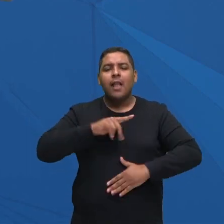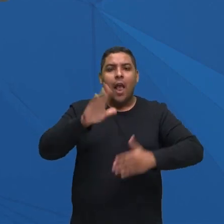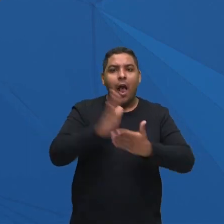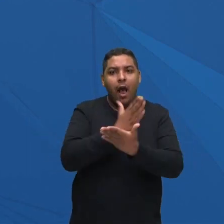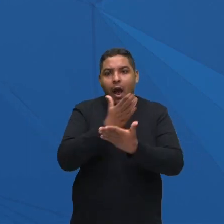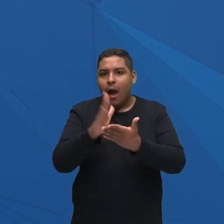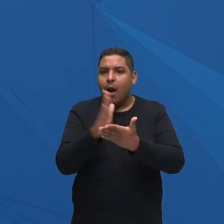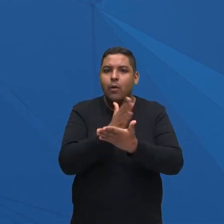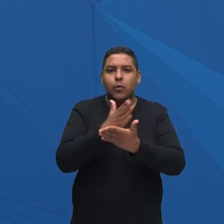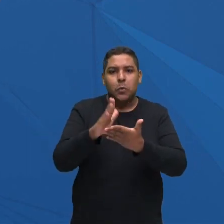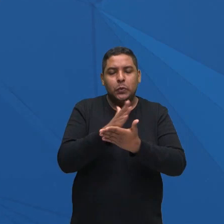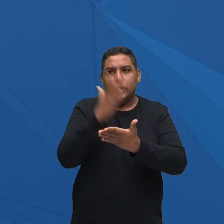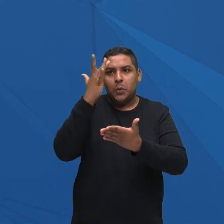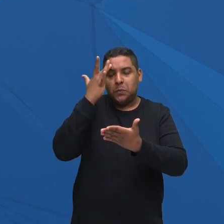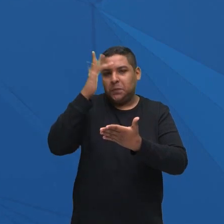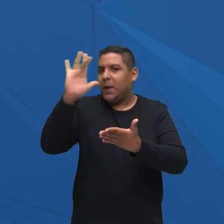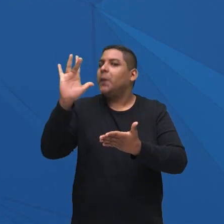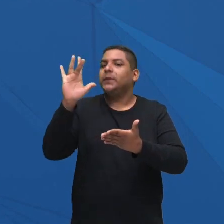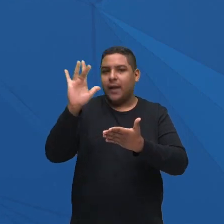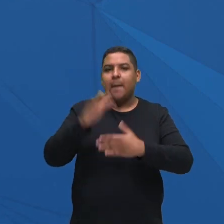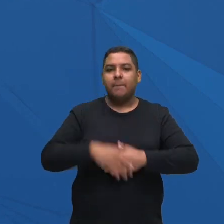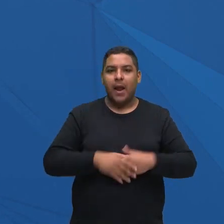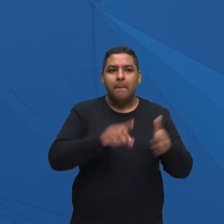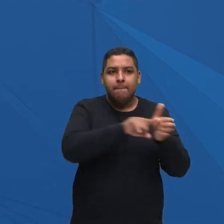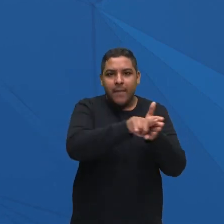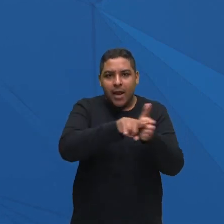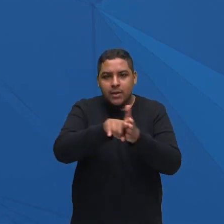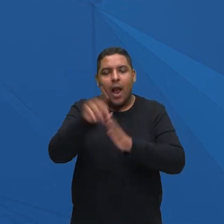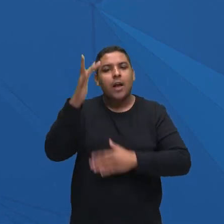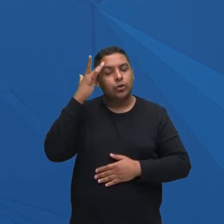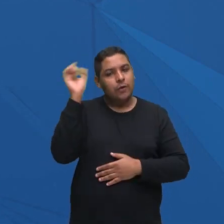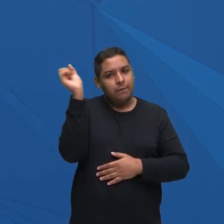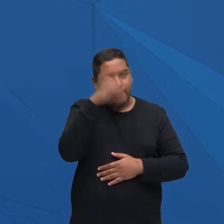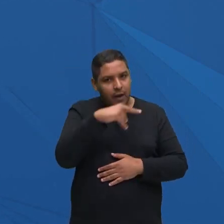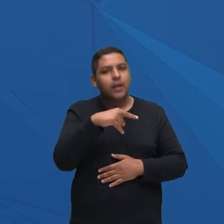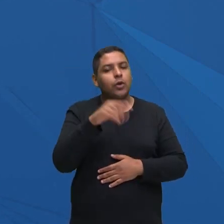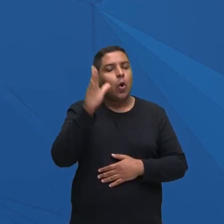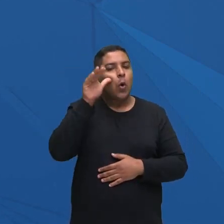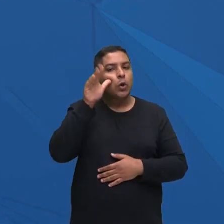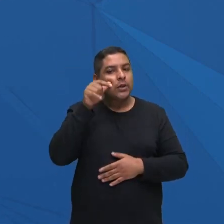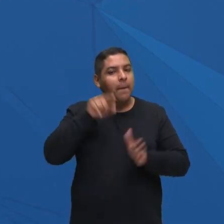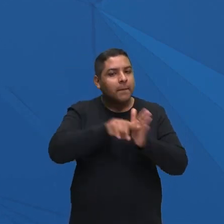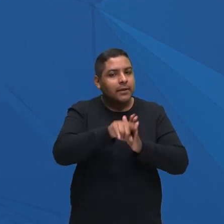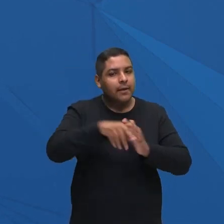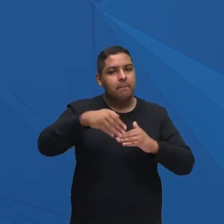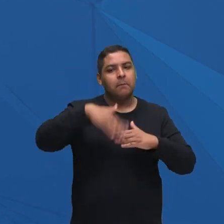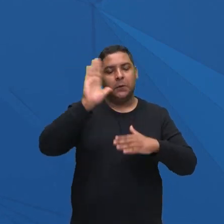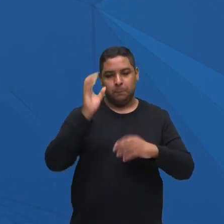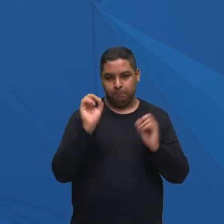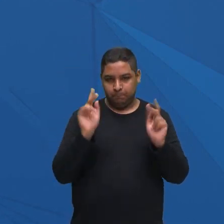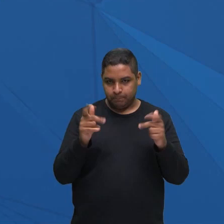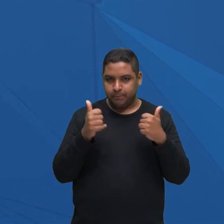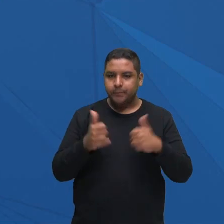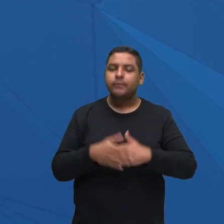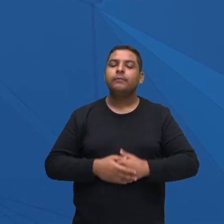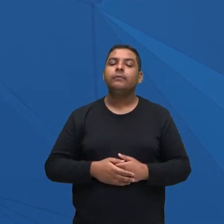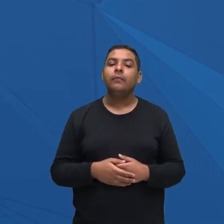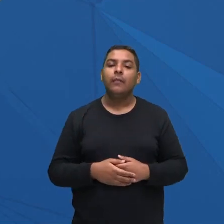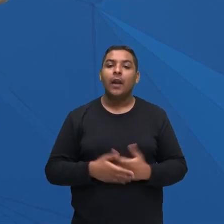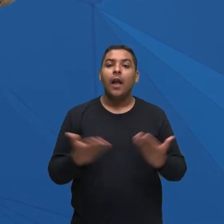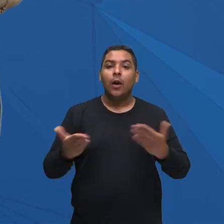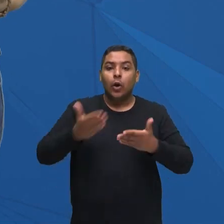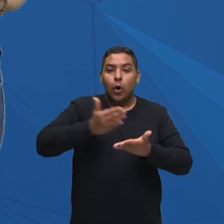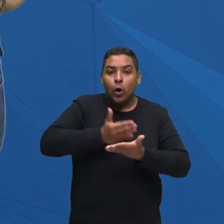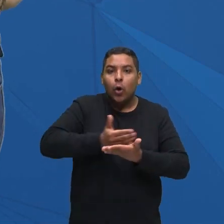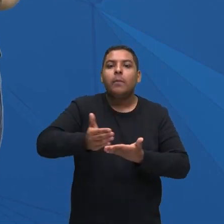que eu também não sabia, achei difícil e tive curiosidade de pesquisar mais, tá bom? Então vamos lá, vamos iniciar o